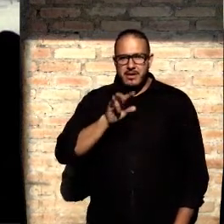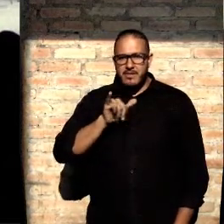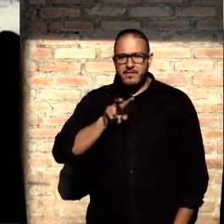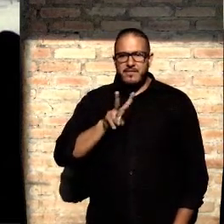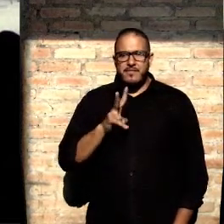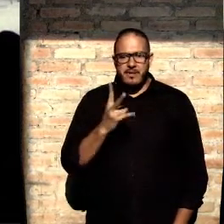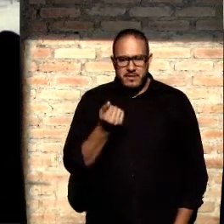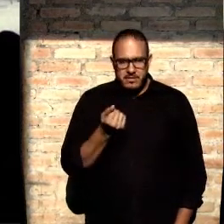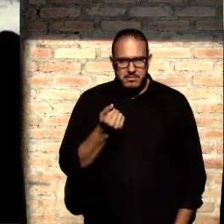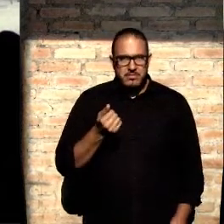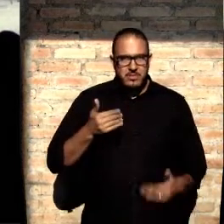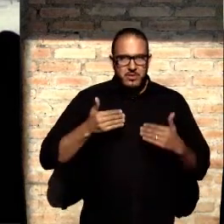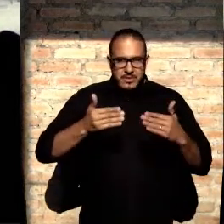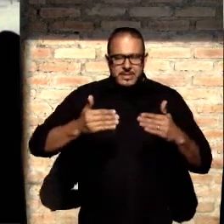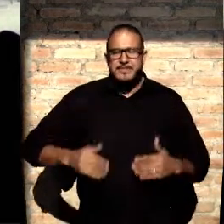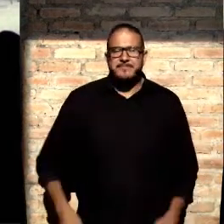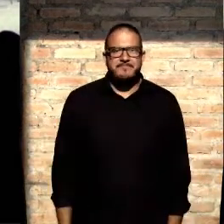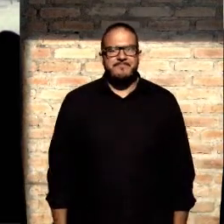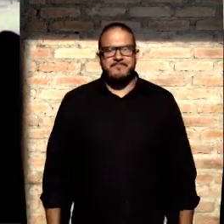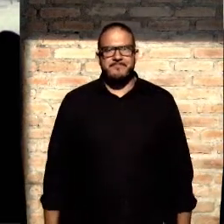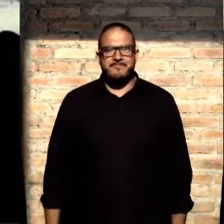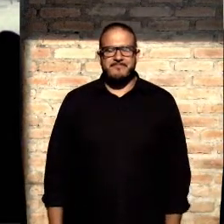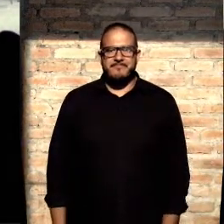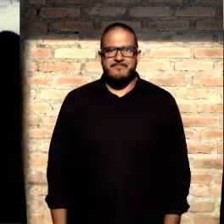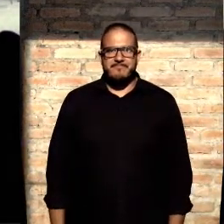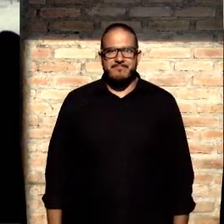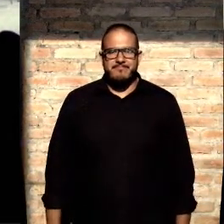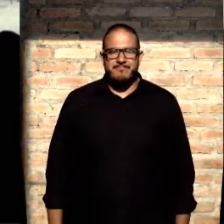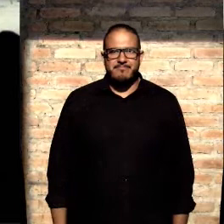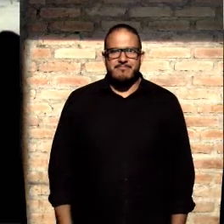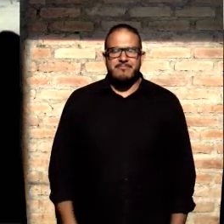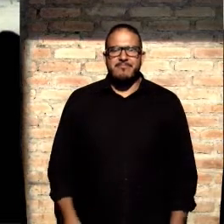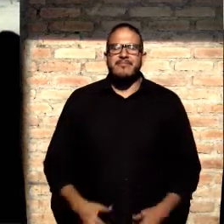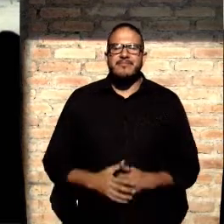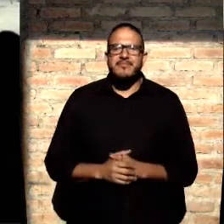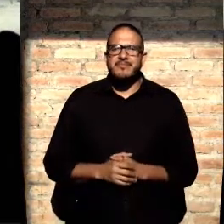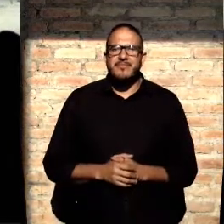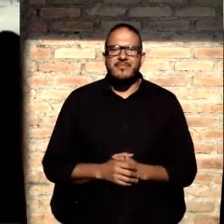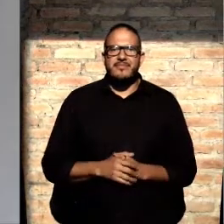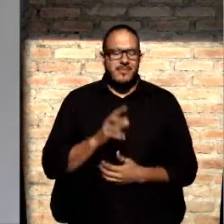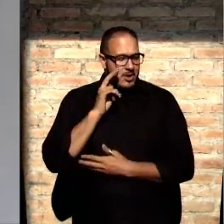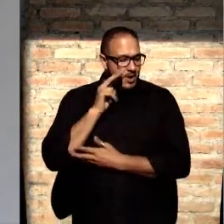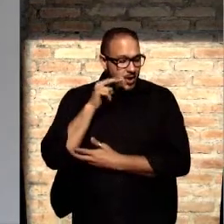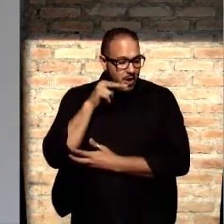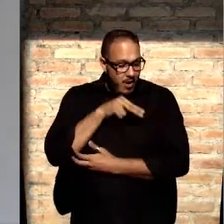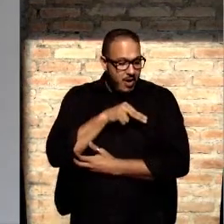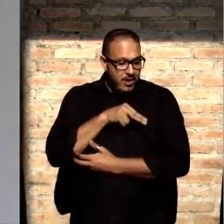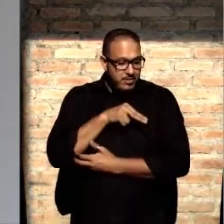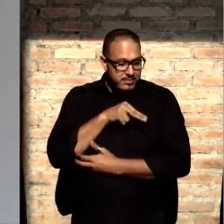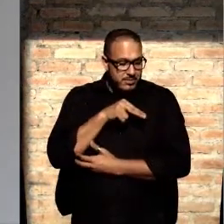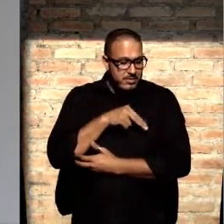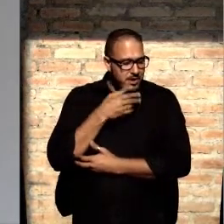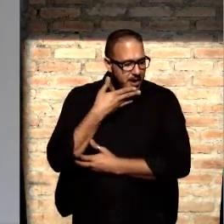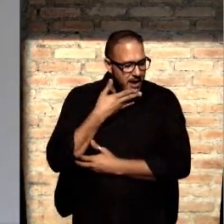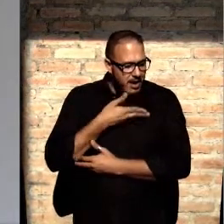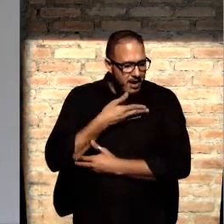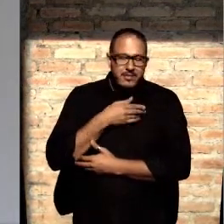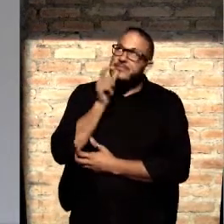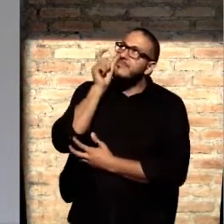para essa fala óleo de boca aberta o bebê de boca aberta